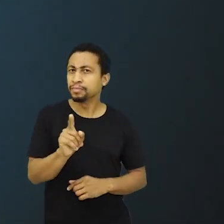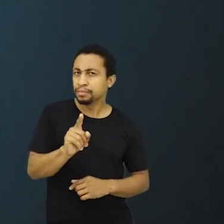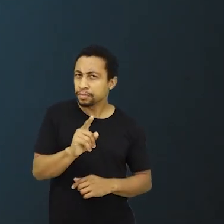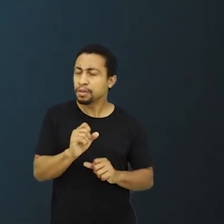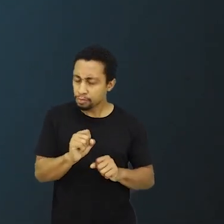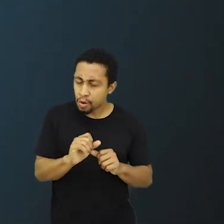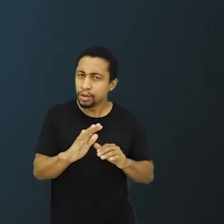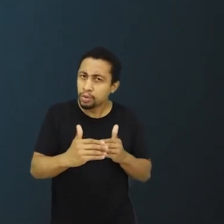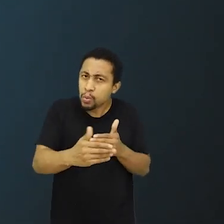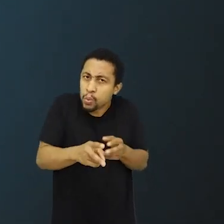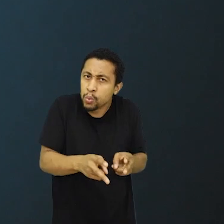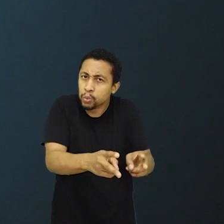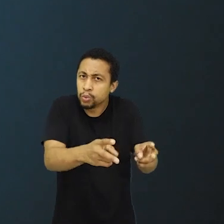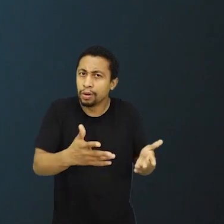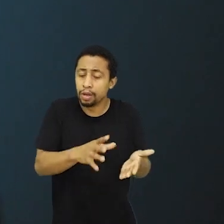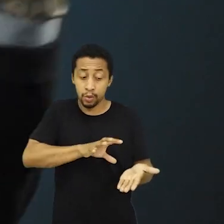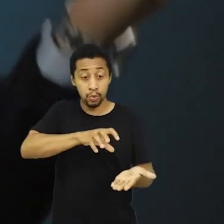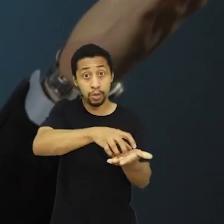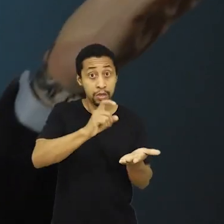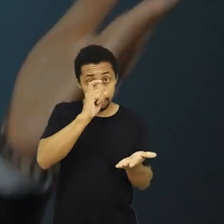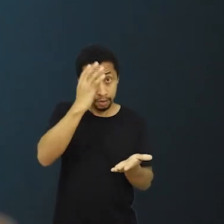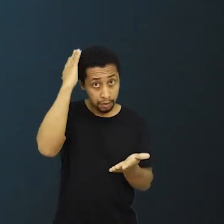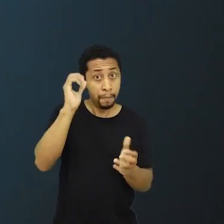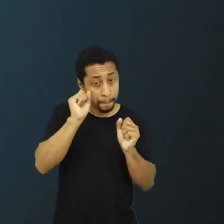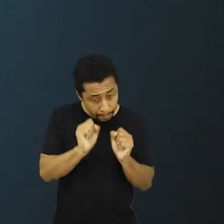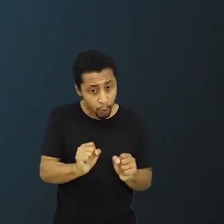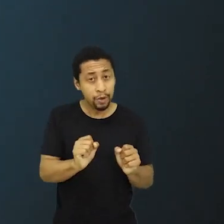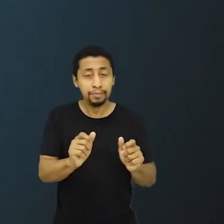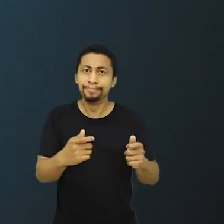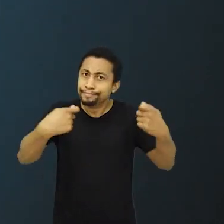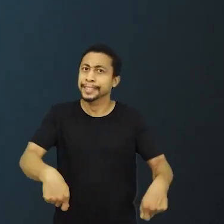pode usar e deve usar esse acervo. Ele tem uma linha do tempo, por exemplo,